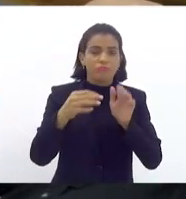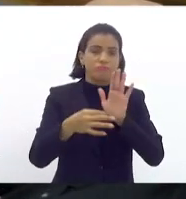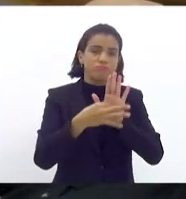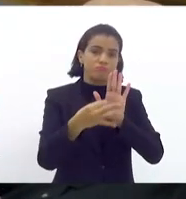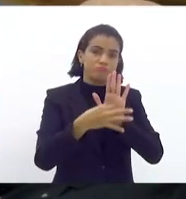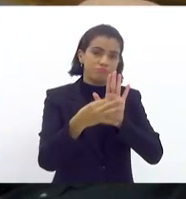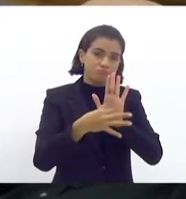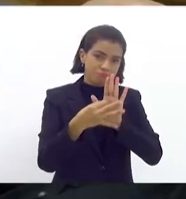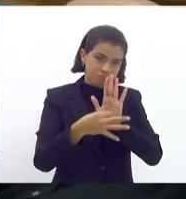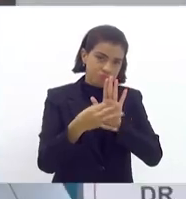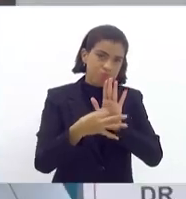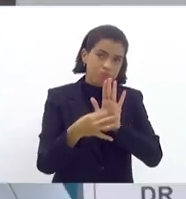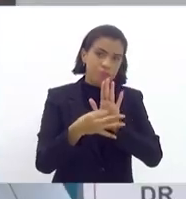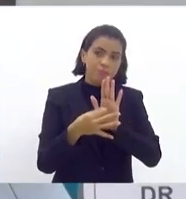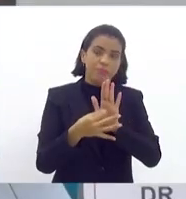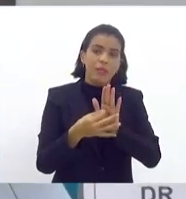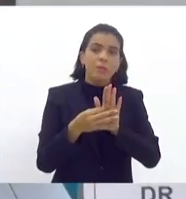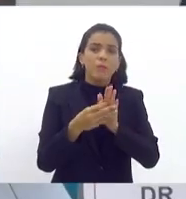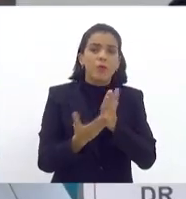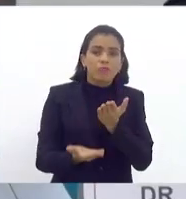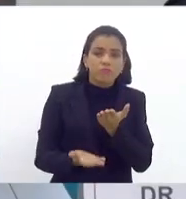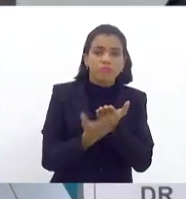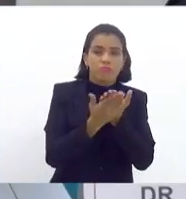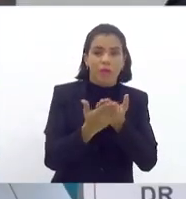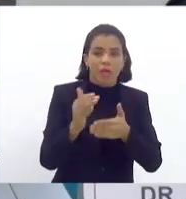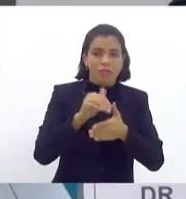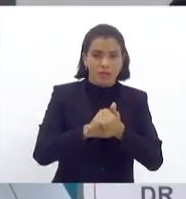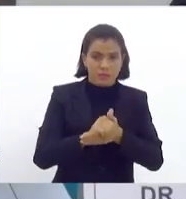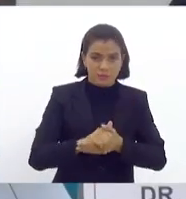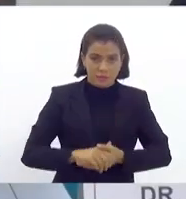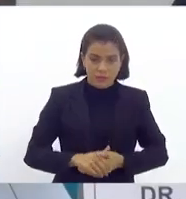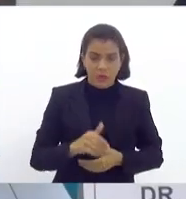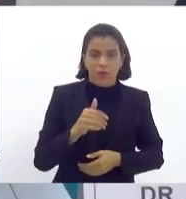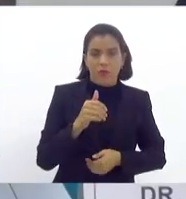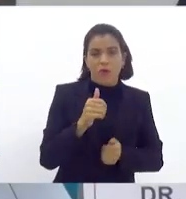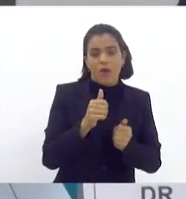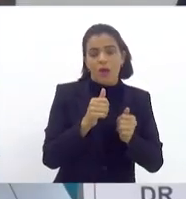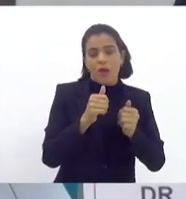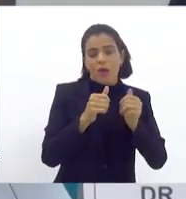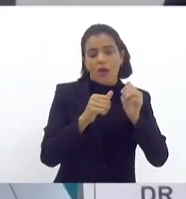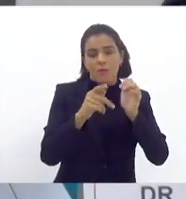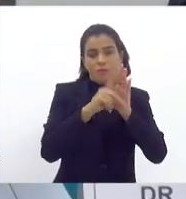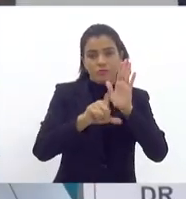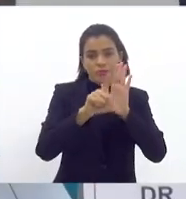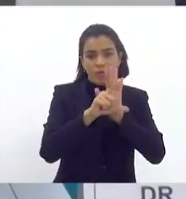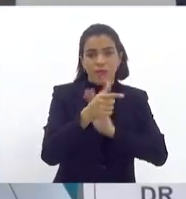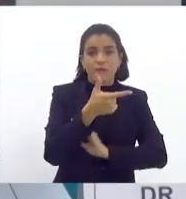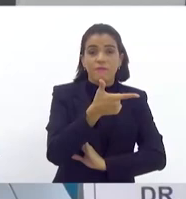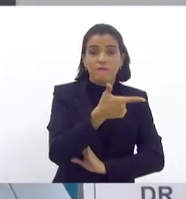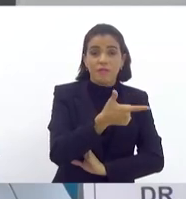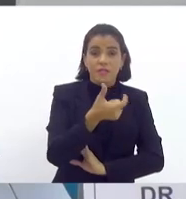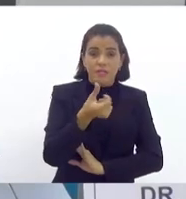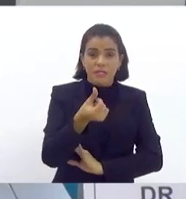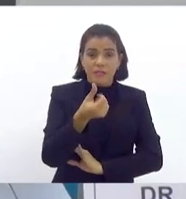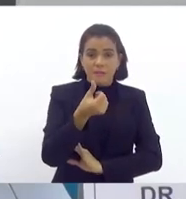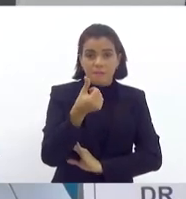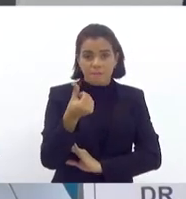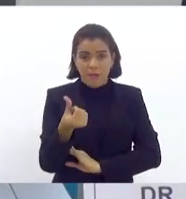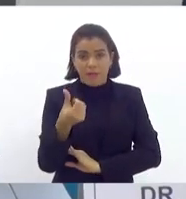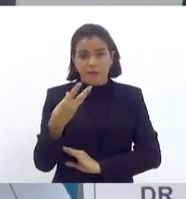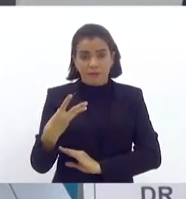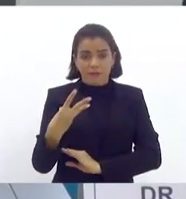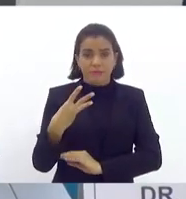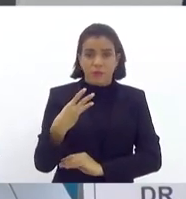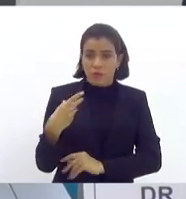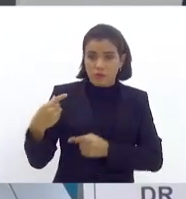pela anexação ao projeto 6323 de autoria da deputada Alana Passos. Em discussão ainda,